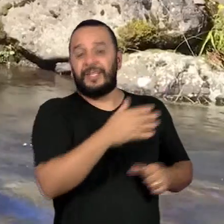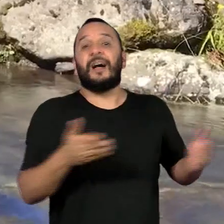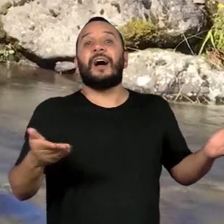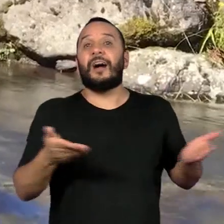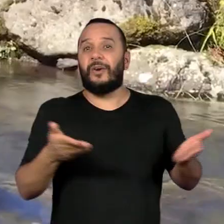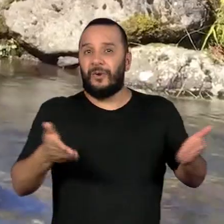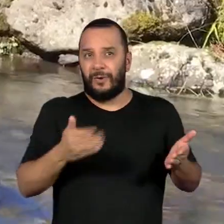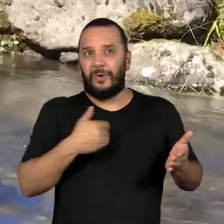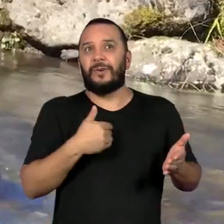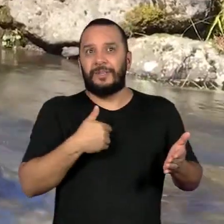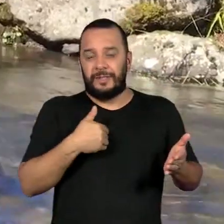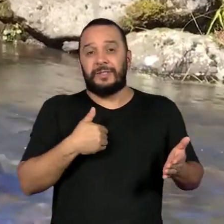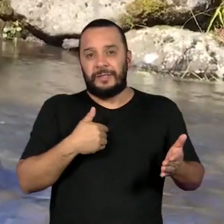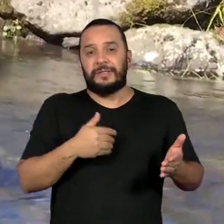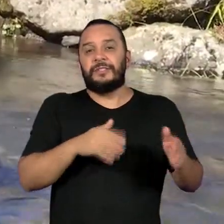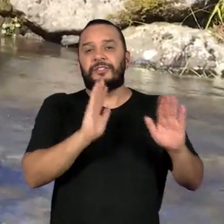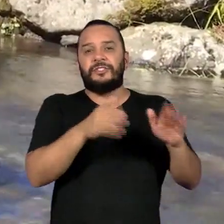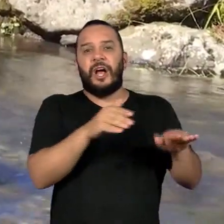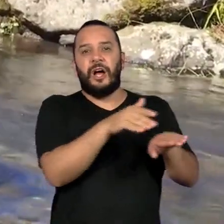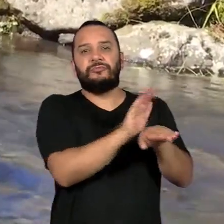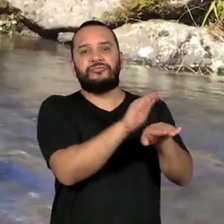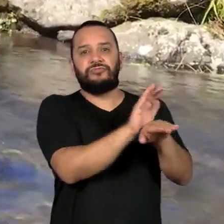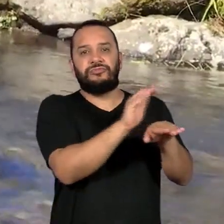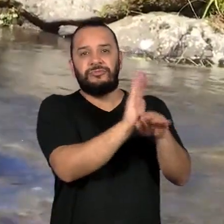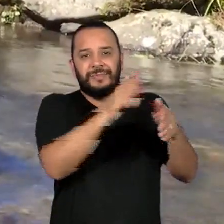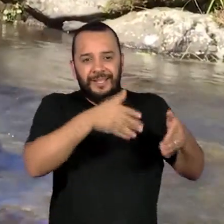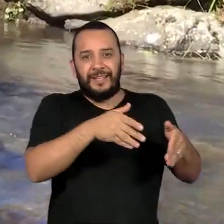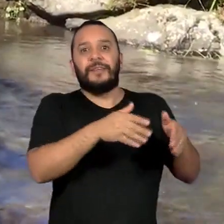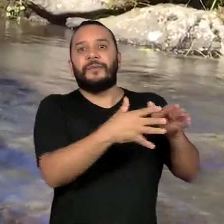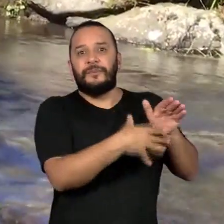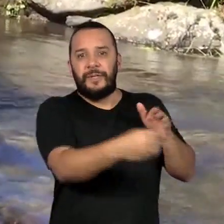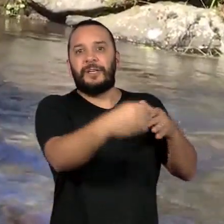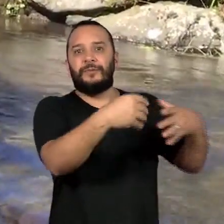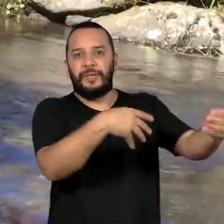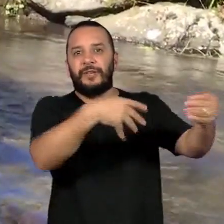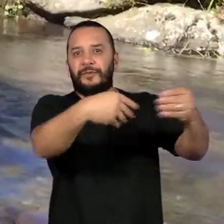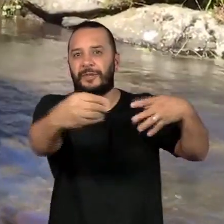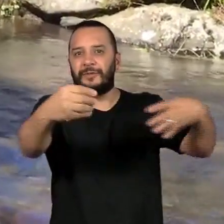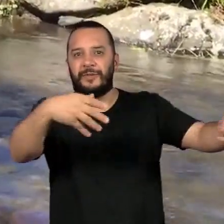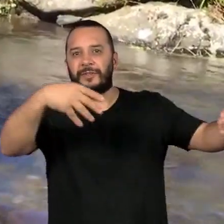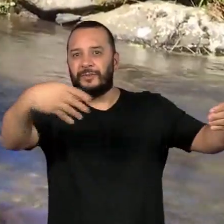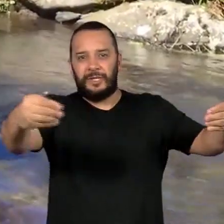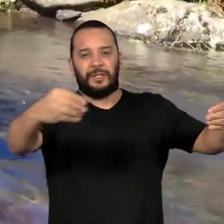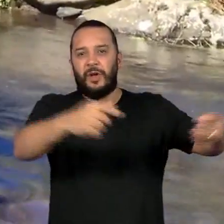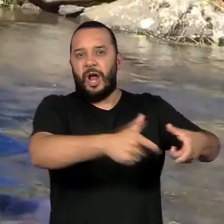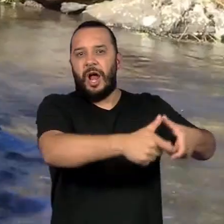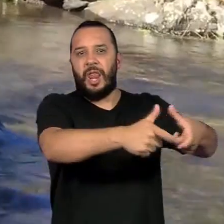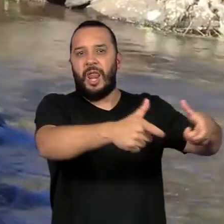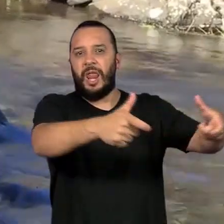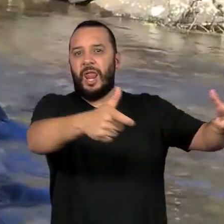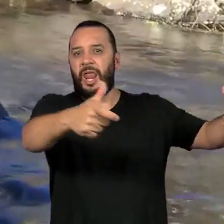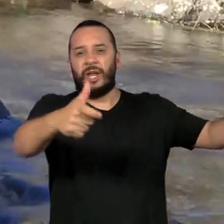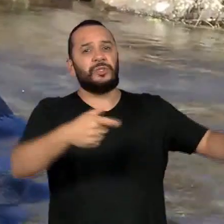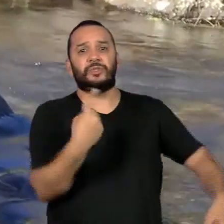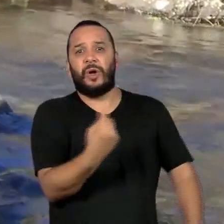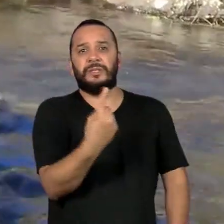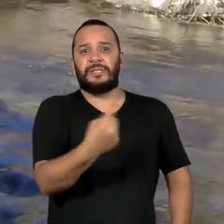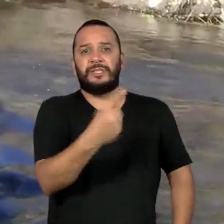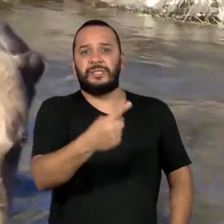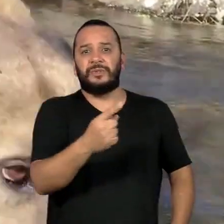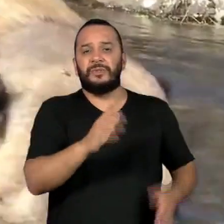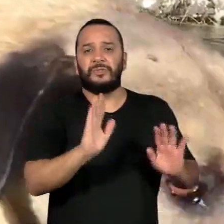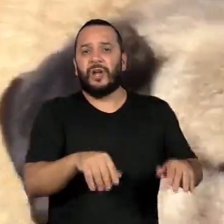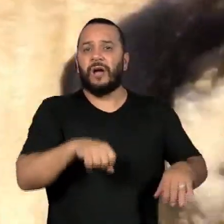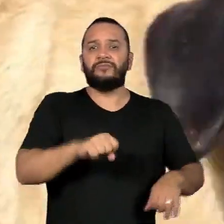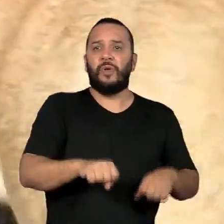animal se procriavam e vagavam sem rumo pelas estradas. E o homem, em retribuição, o que é que lhe